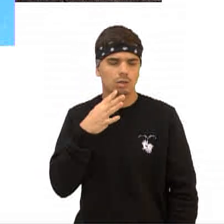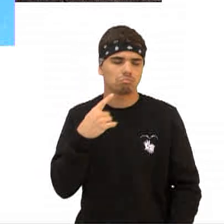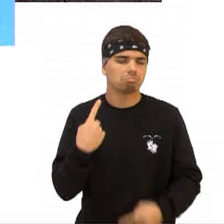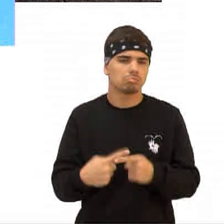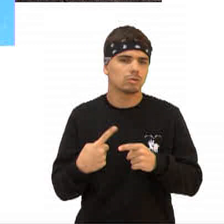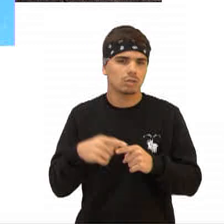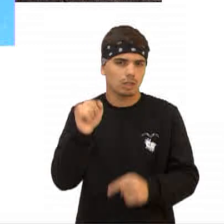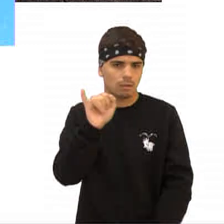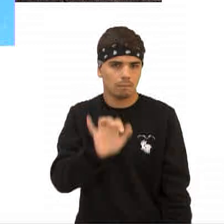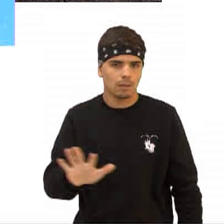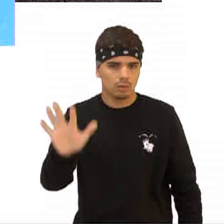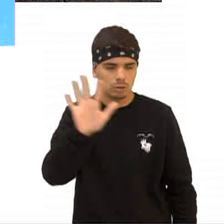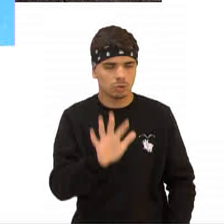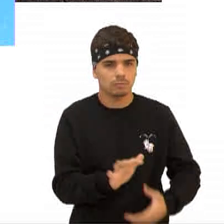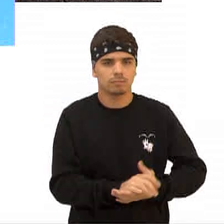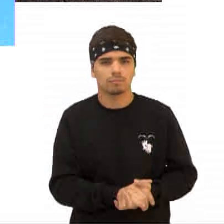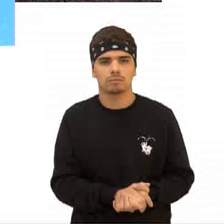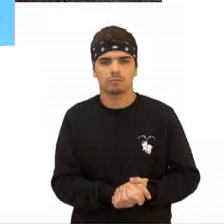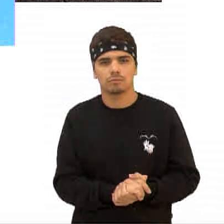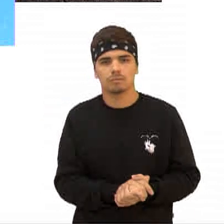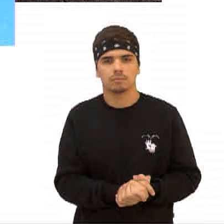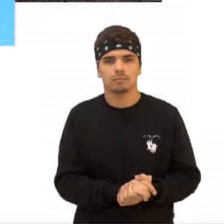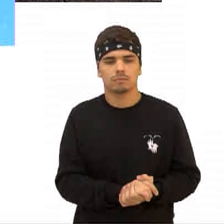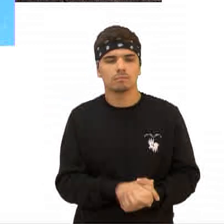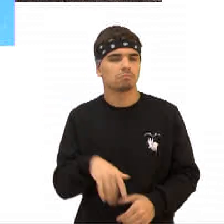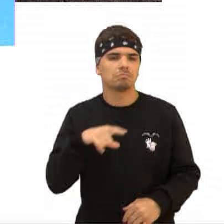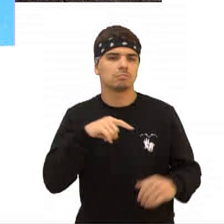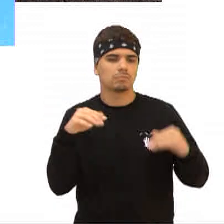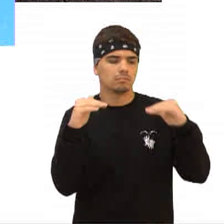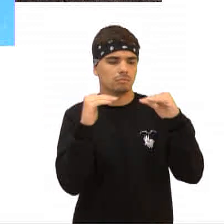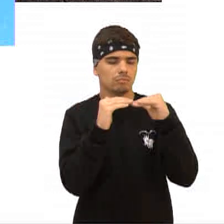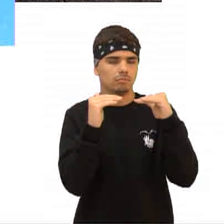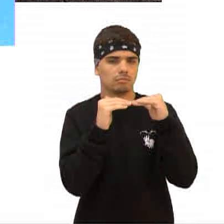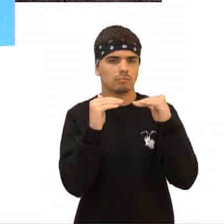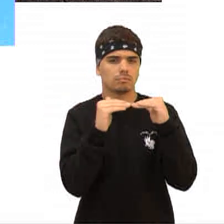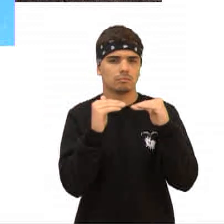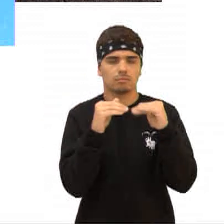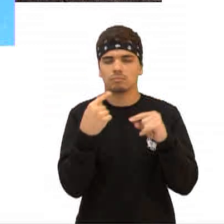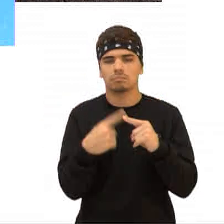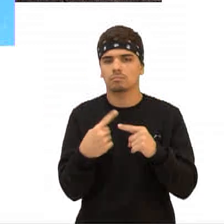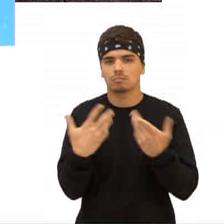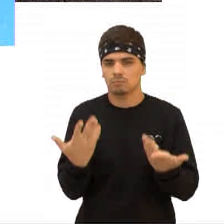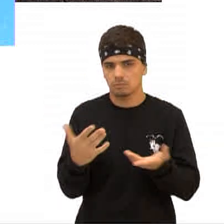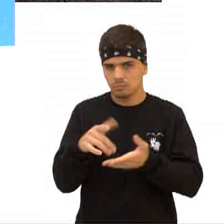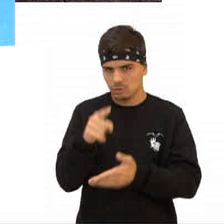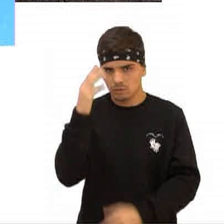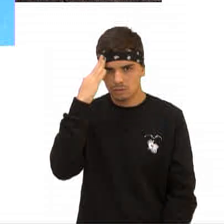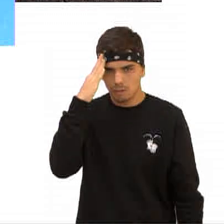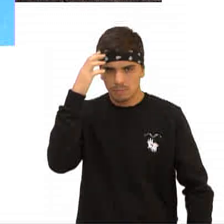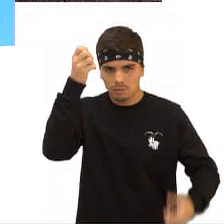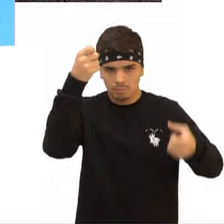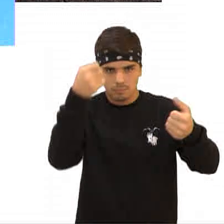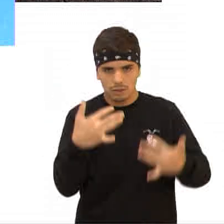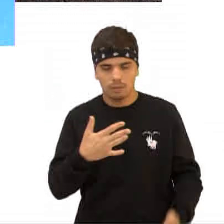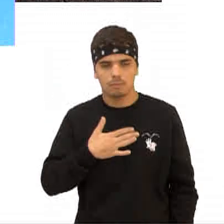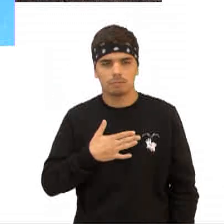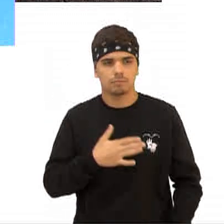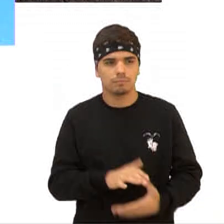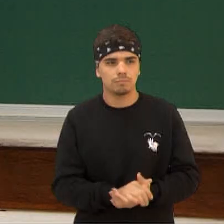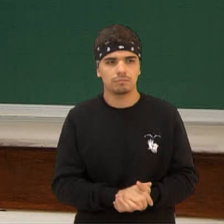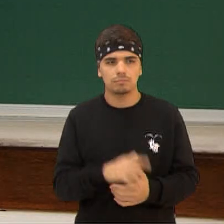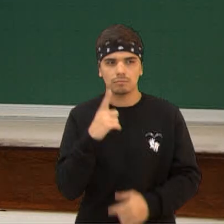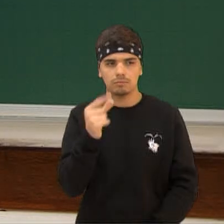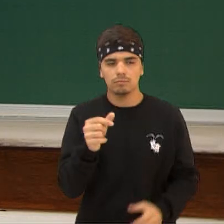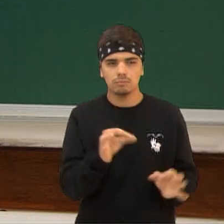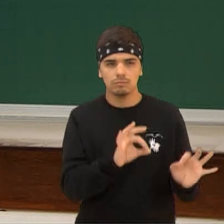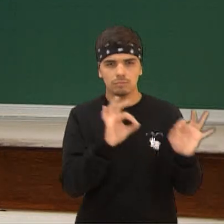nós vamos falar hoje? O que elas têm em comum? O que todas as imagens têm em comum? Você sabe me dizer? Vamos ler comigo?